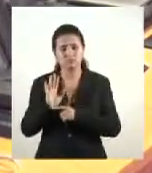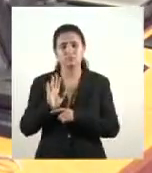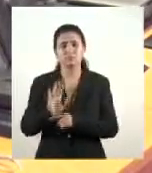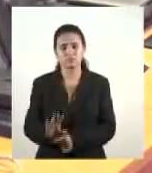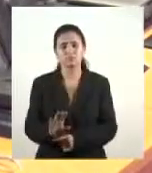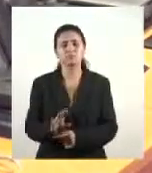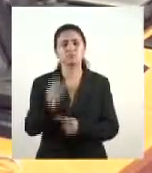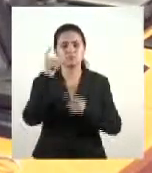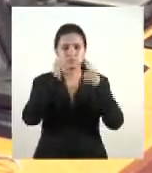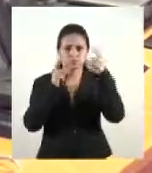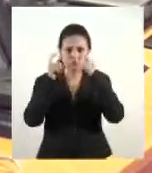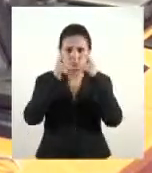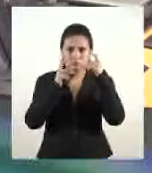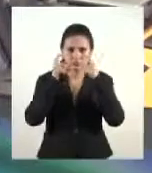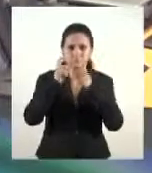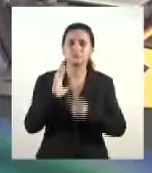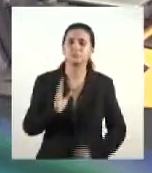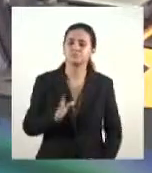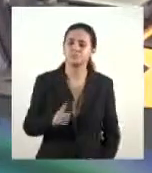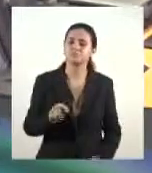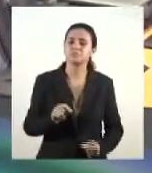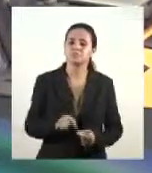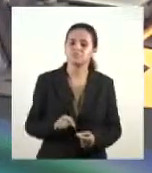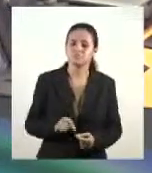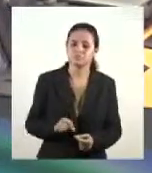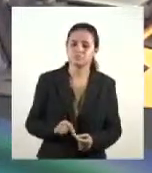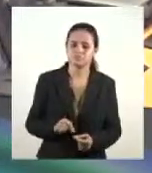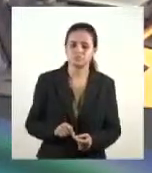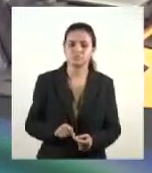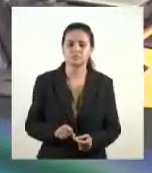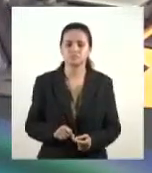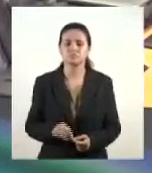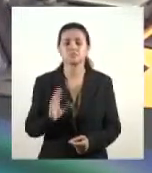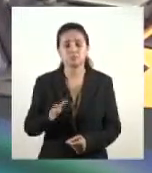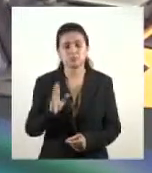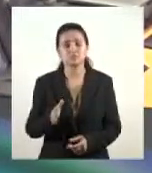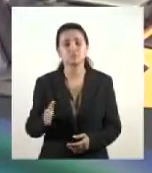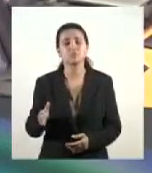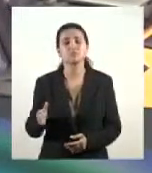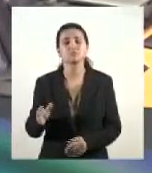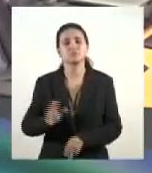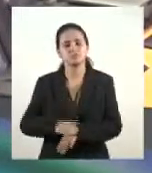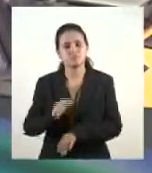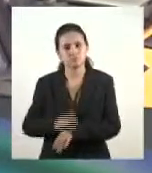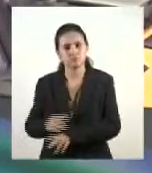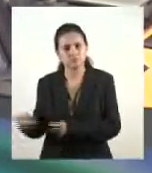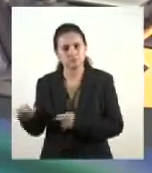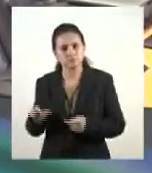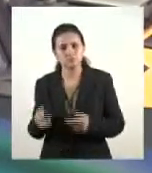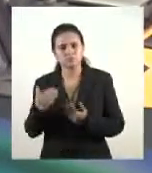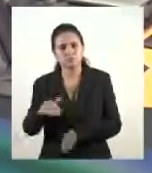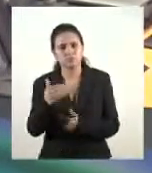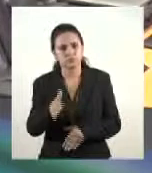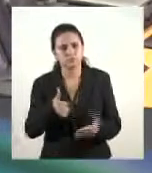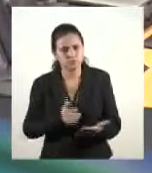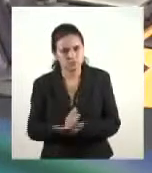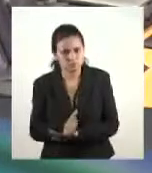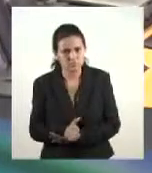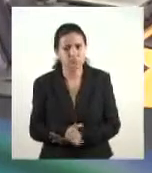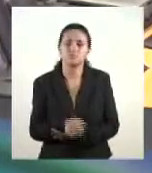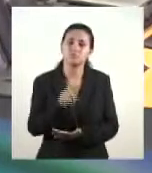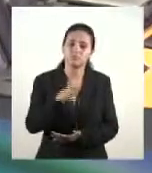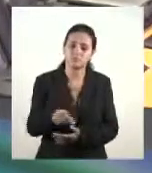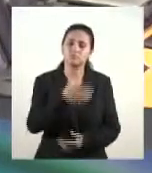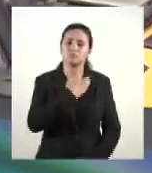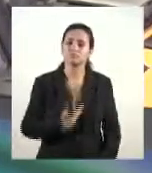ele já fez a nova chamada dos concursados, e é isso aí, o governador vai trabalhar e pode